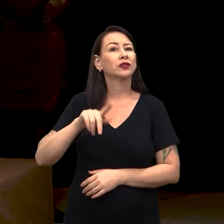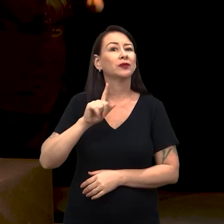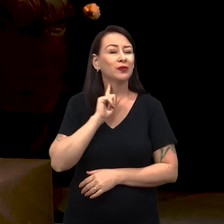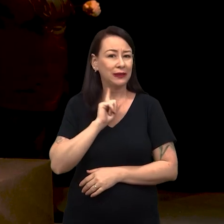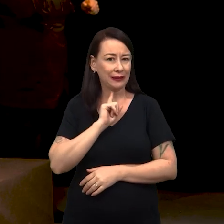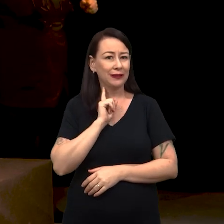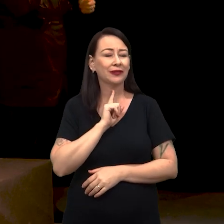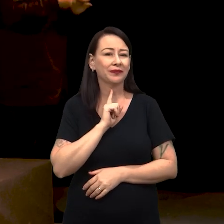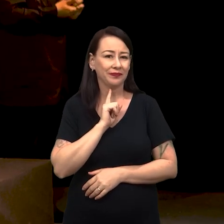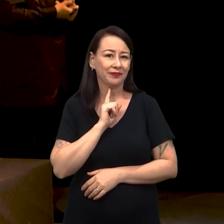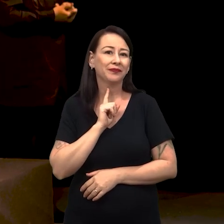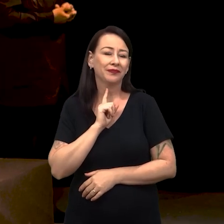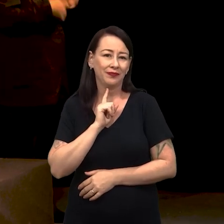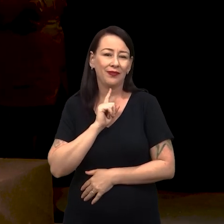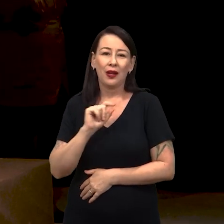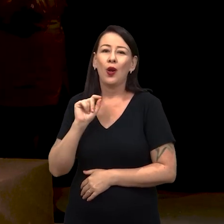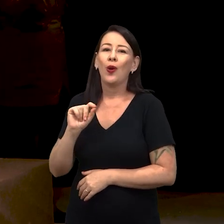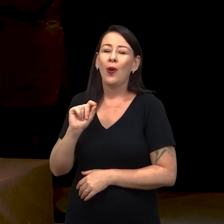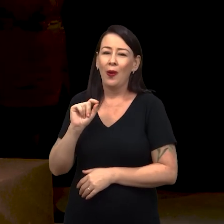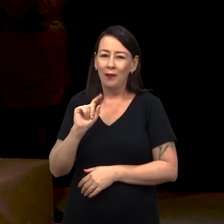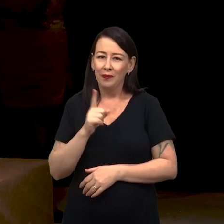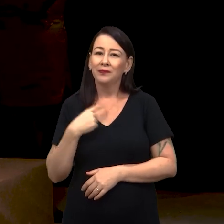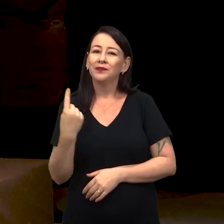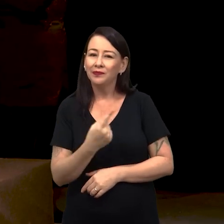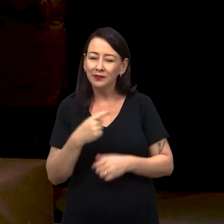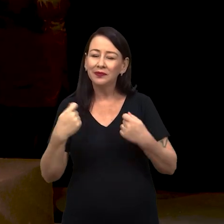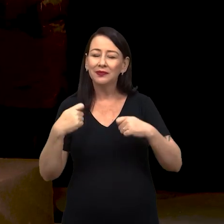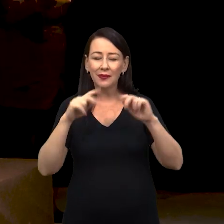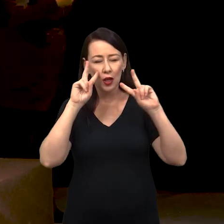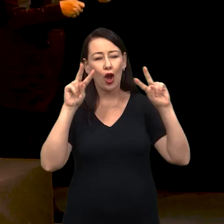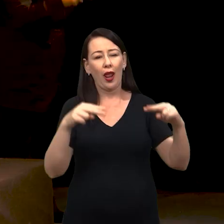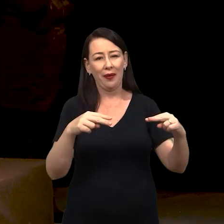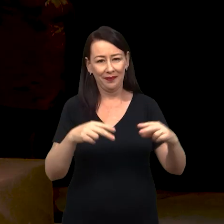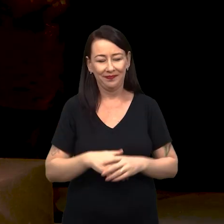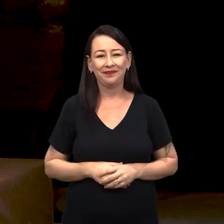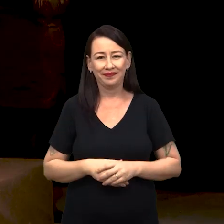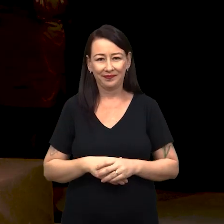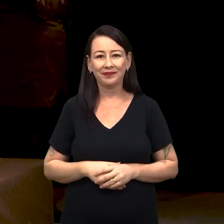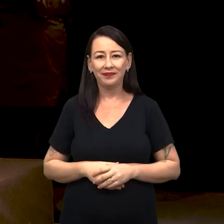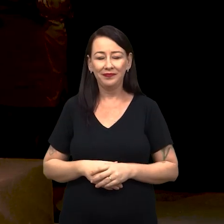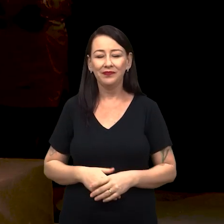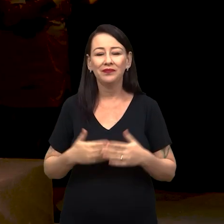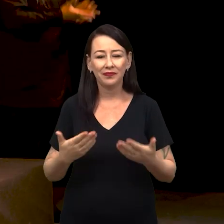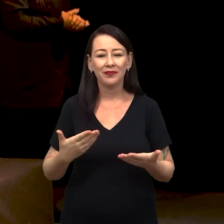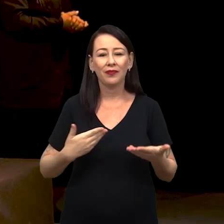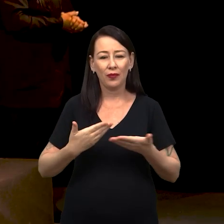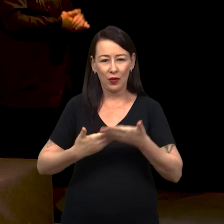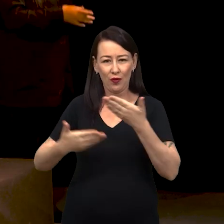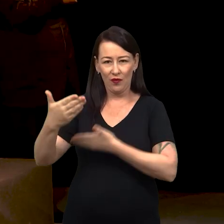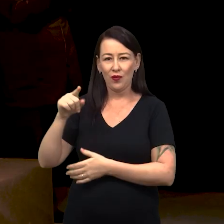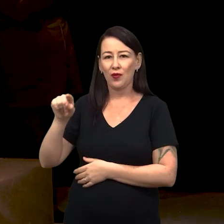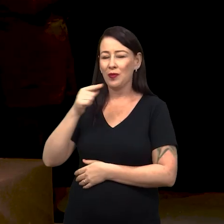né? Então, a gente precisa mesmo olhar. Então, eu vou